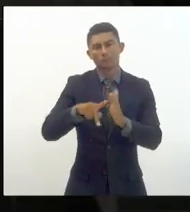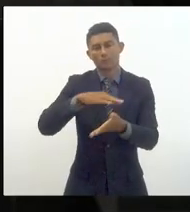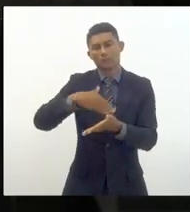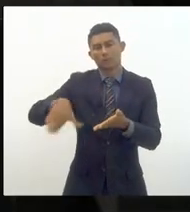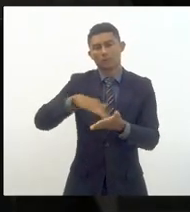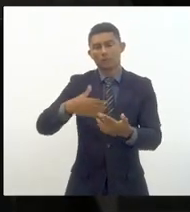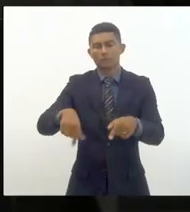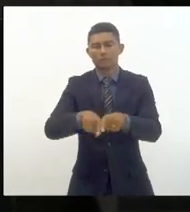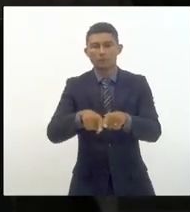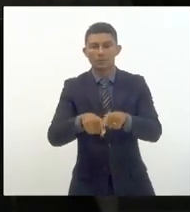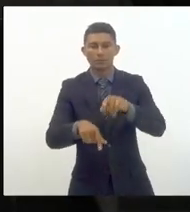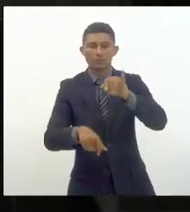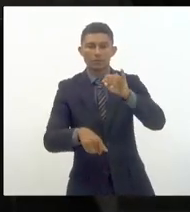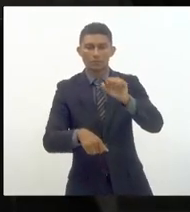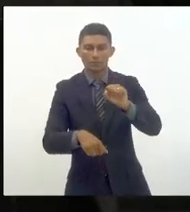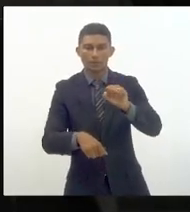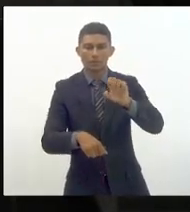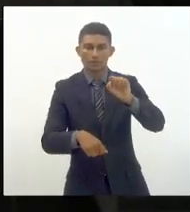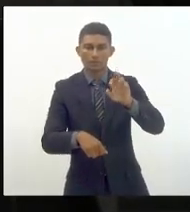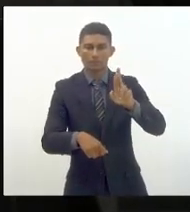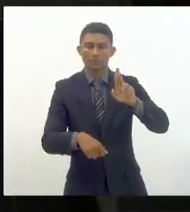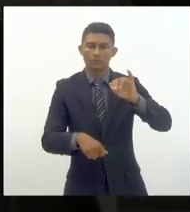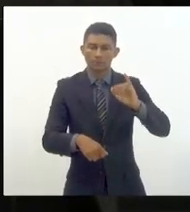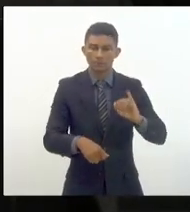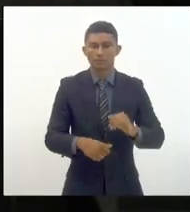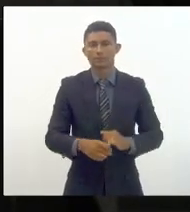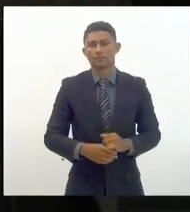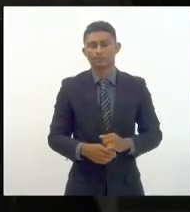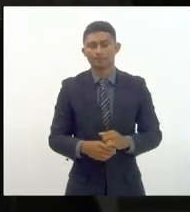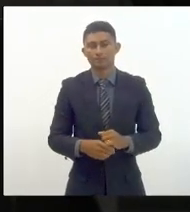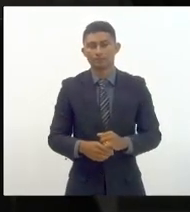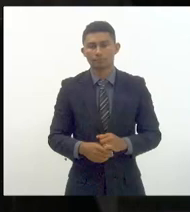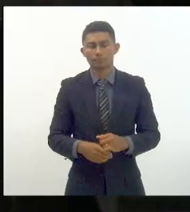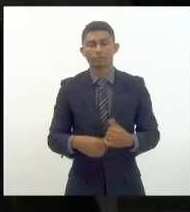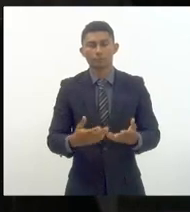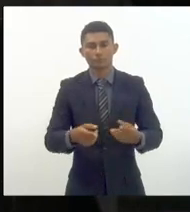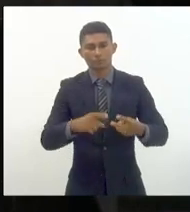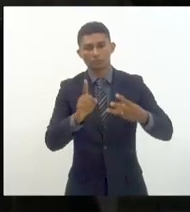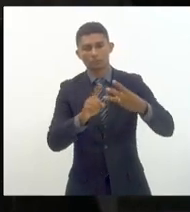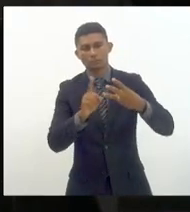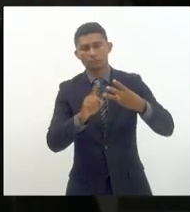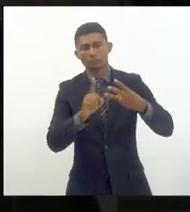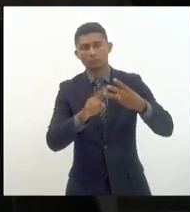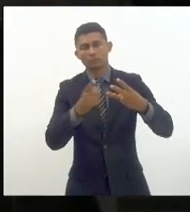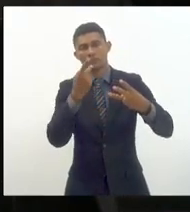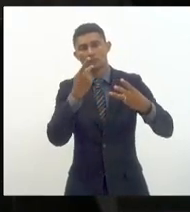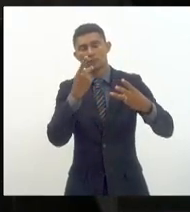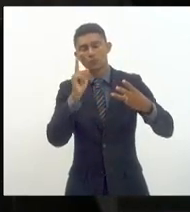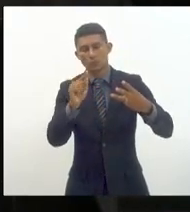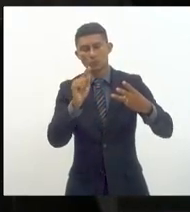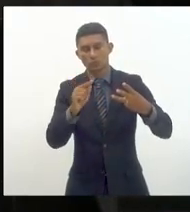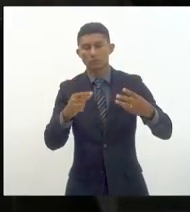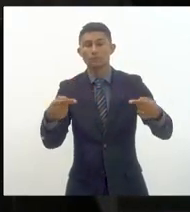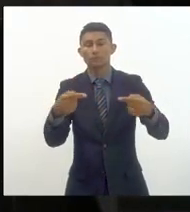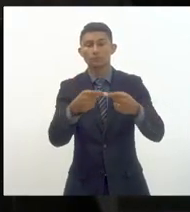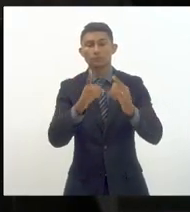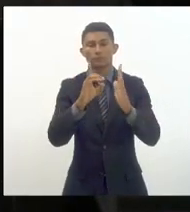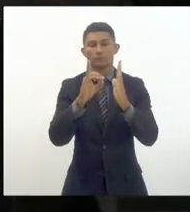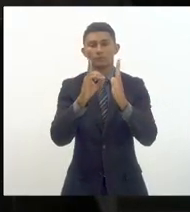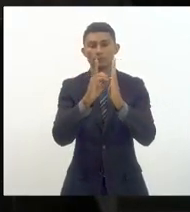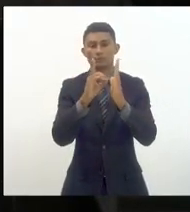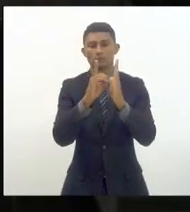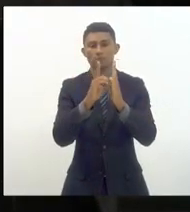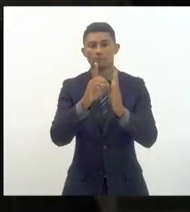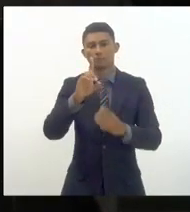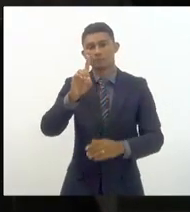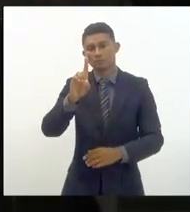quanto dor e acerte o terceiro apartamento que quero fazer tem a ver com o Detran tem